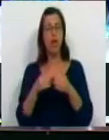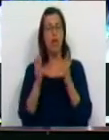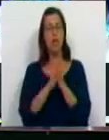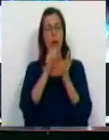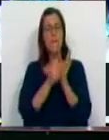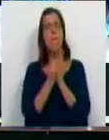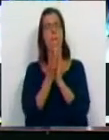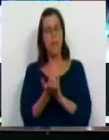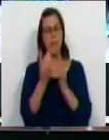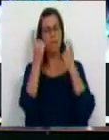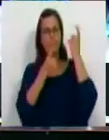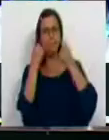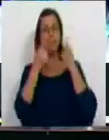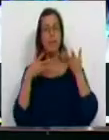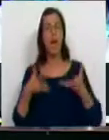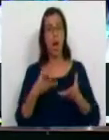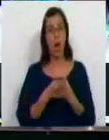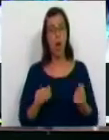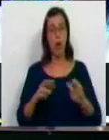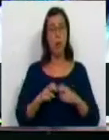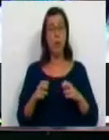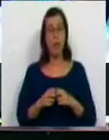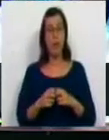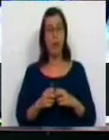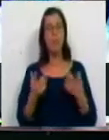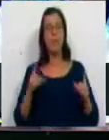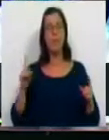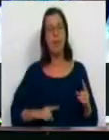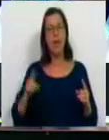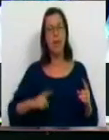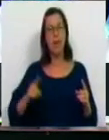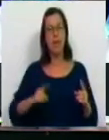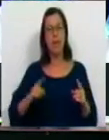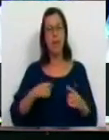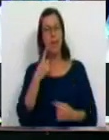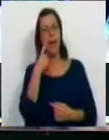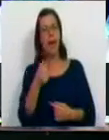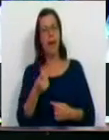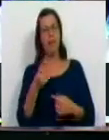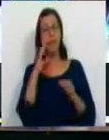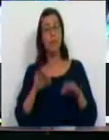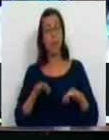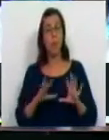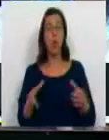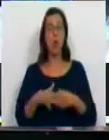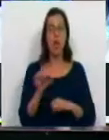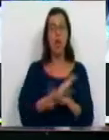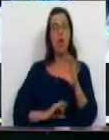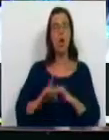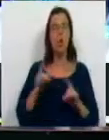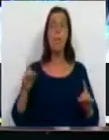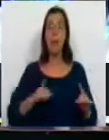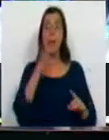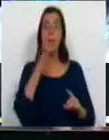as medidas que têm sido pensadas para ajudar a resolver o problema. Vezes e vezes sem conta nos deparamos com conclusões do Conselho Europeu que